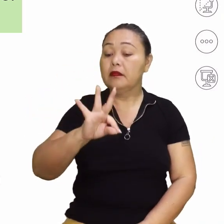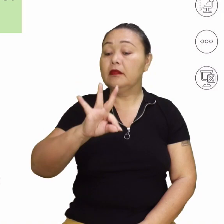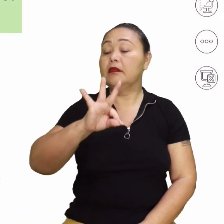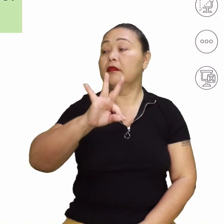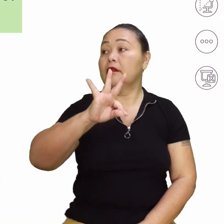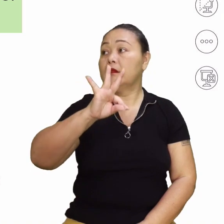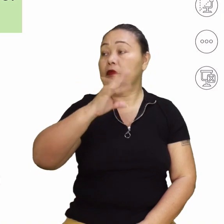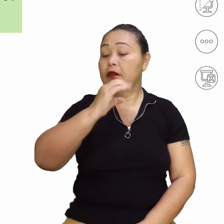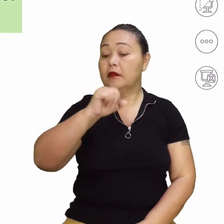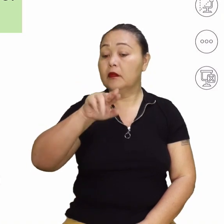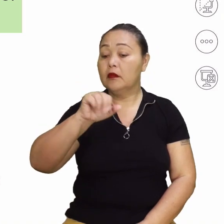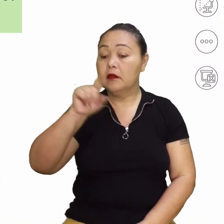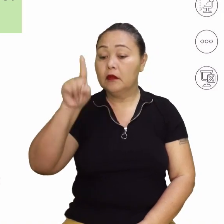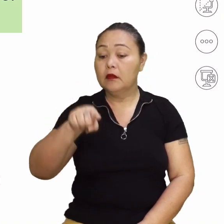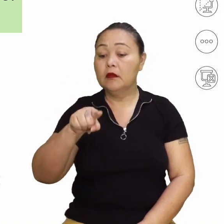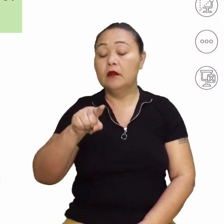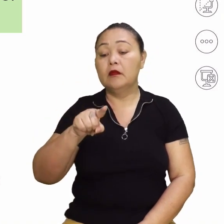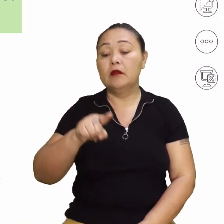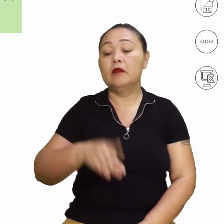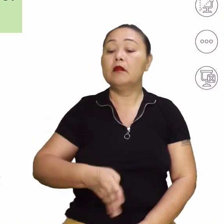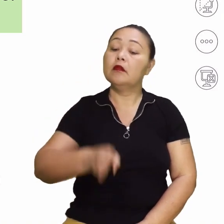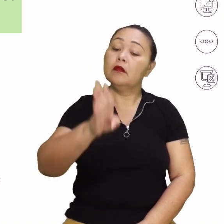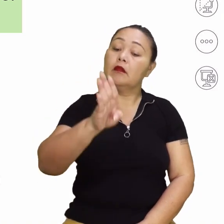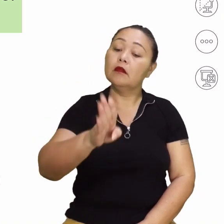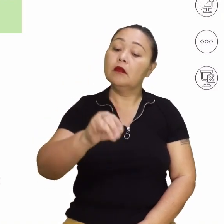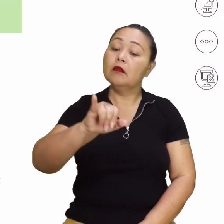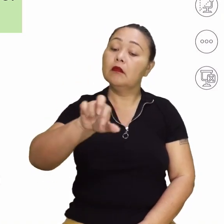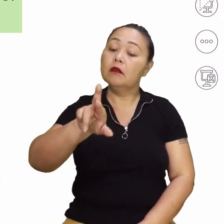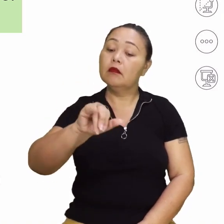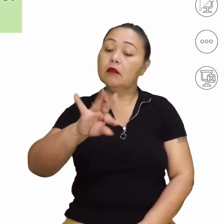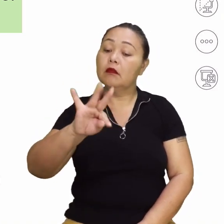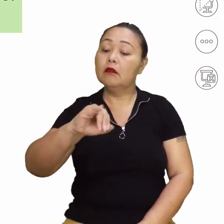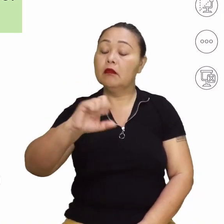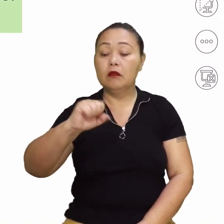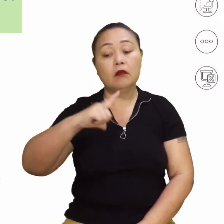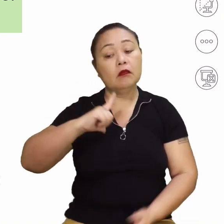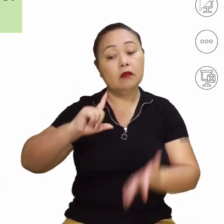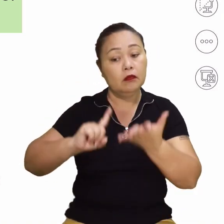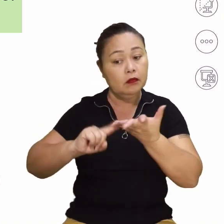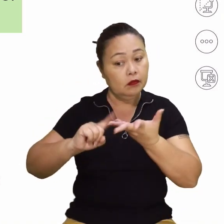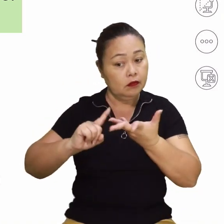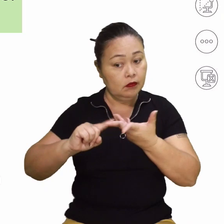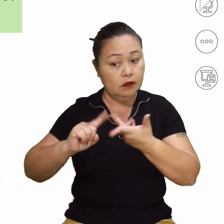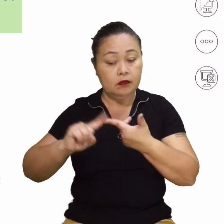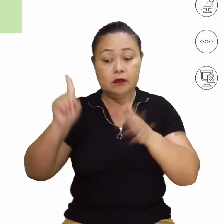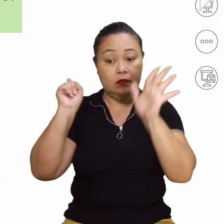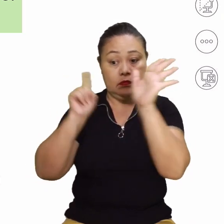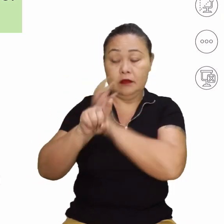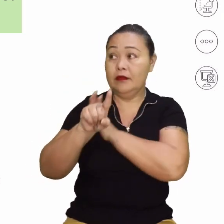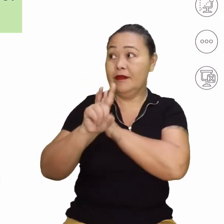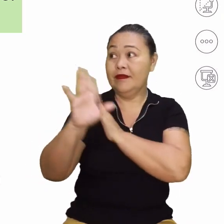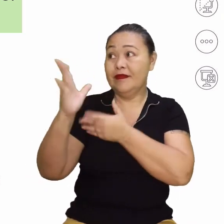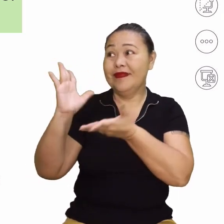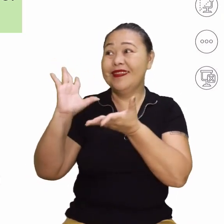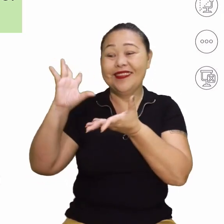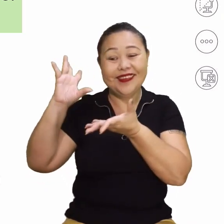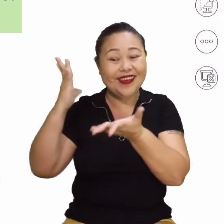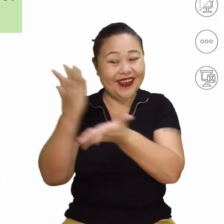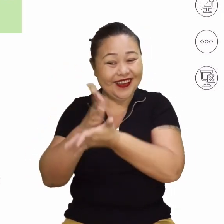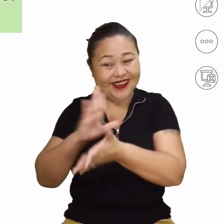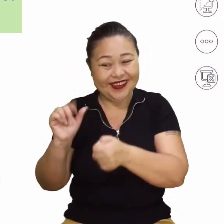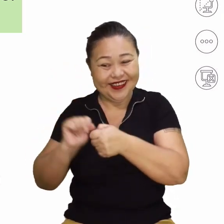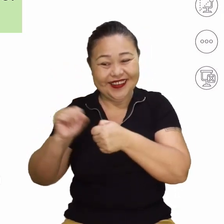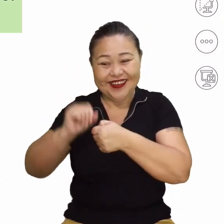professor em Buritis Ok e assim por diante não vai perguntando não que daqui a pouco acaba